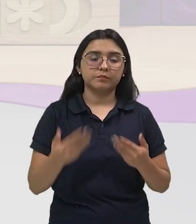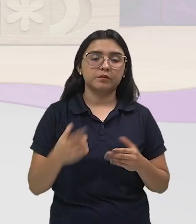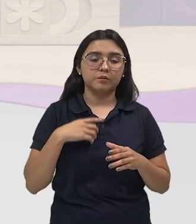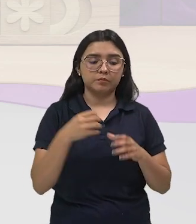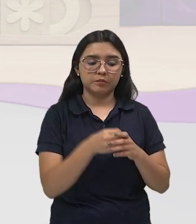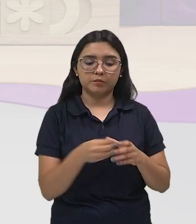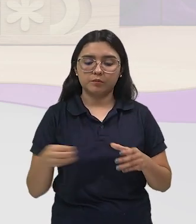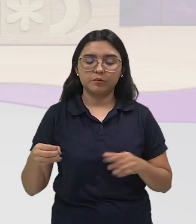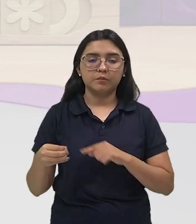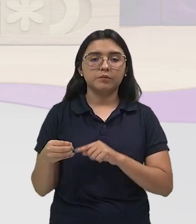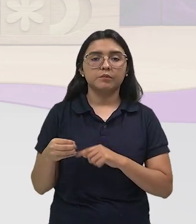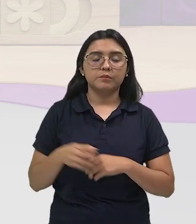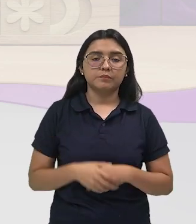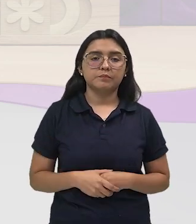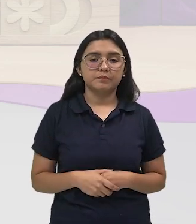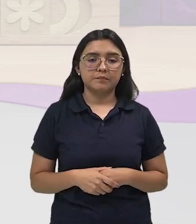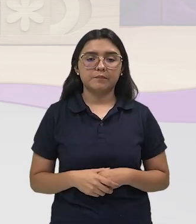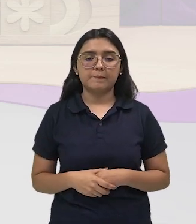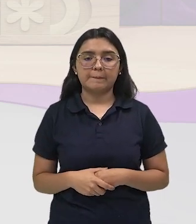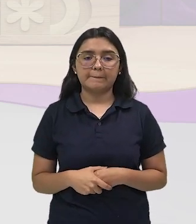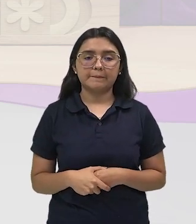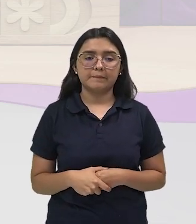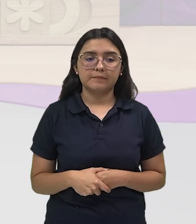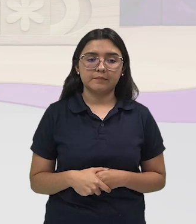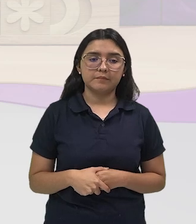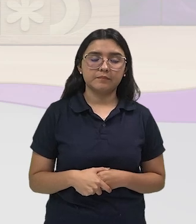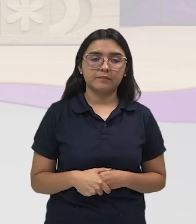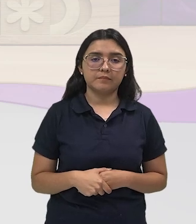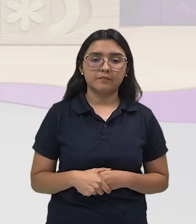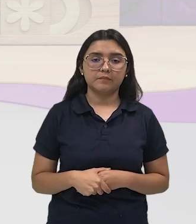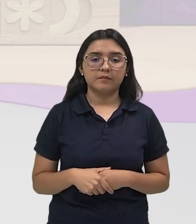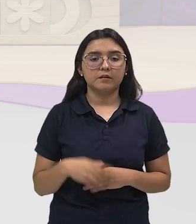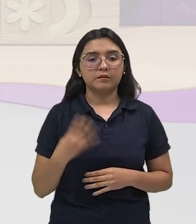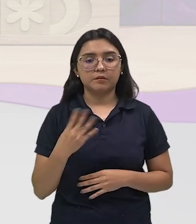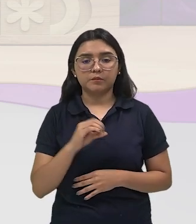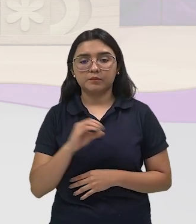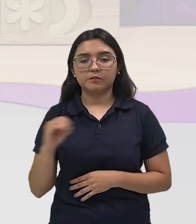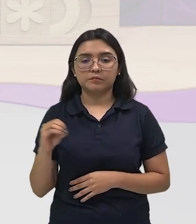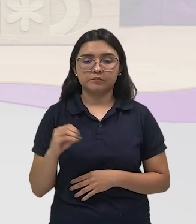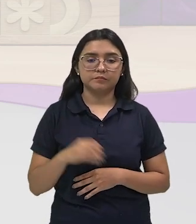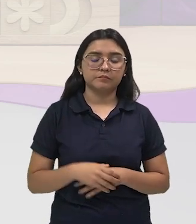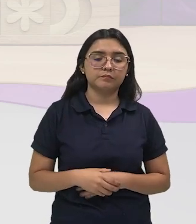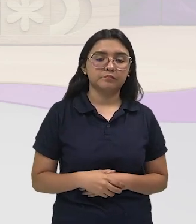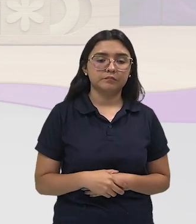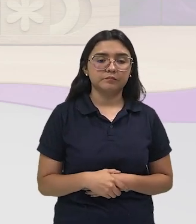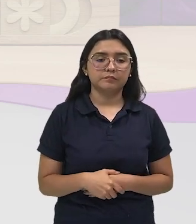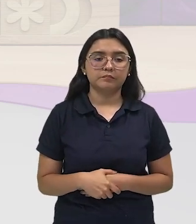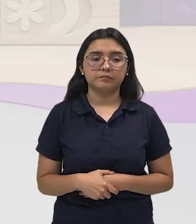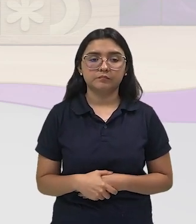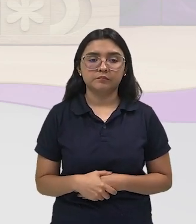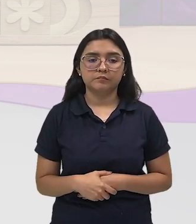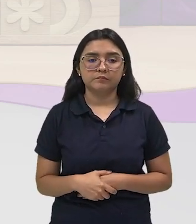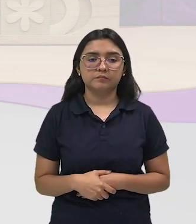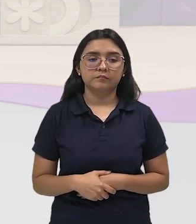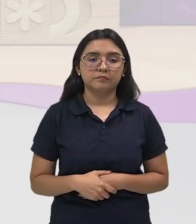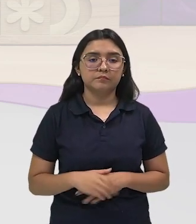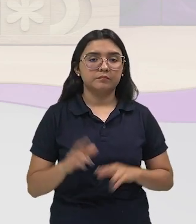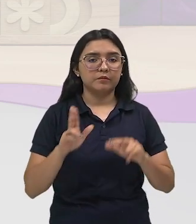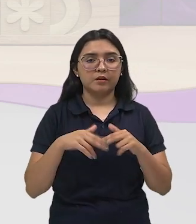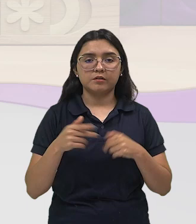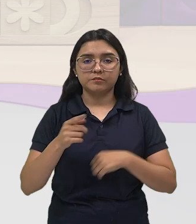pedaço, que também, como foi 400, né, só não peguei 100, por questão de tempo.